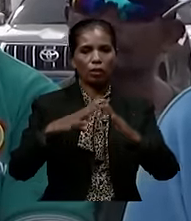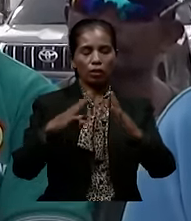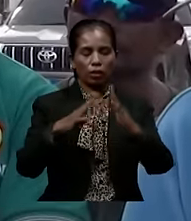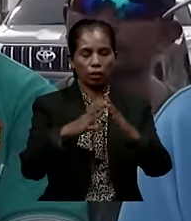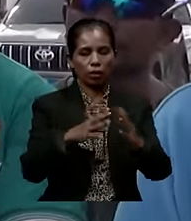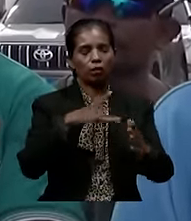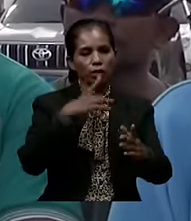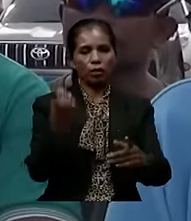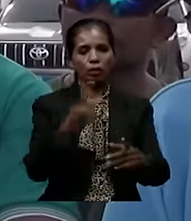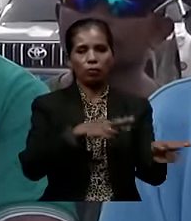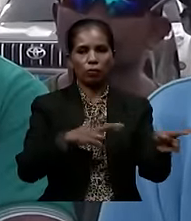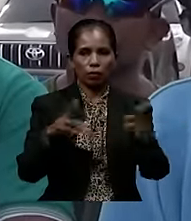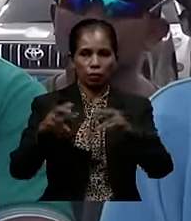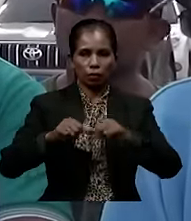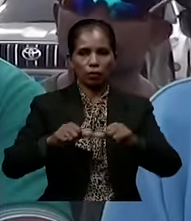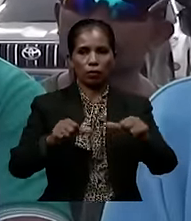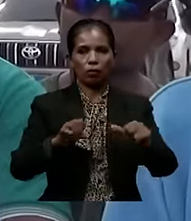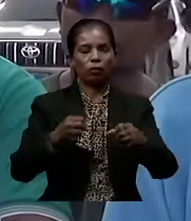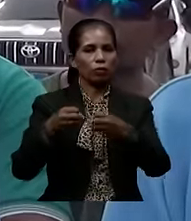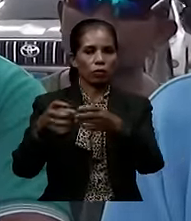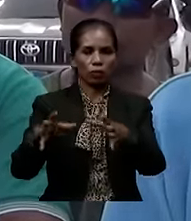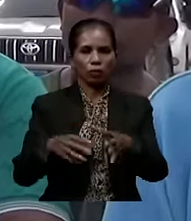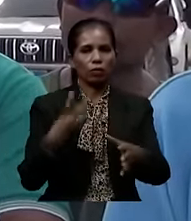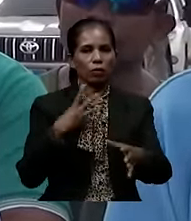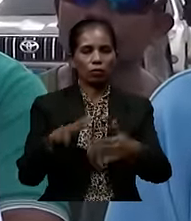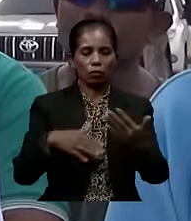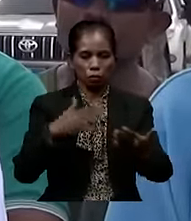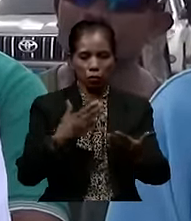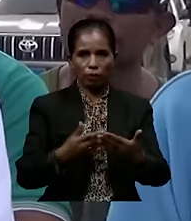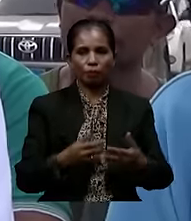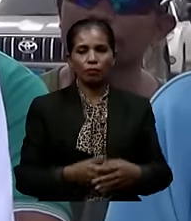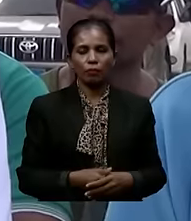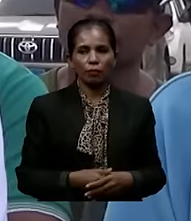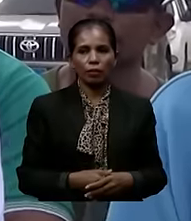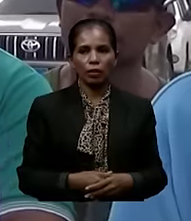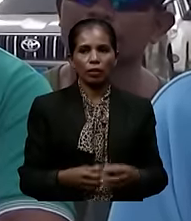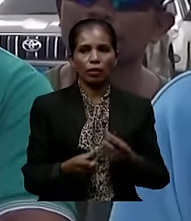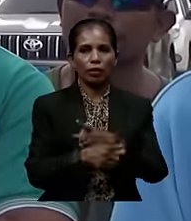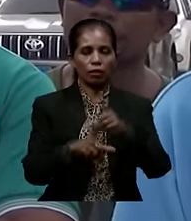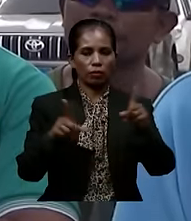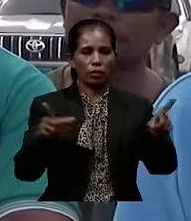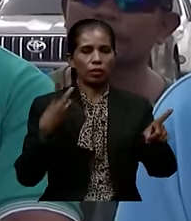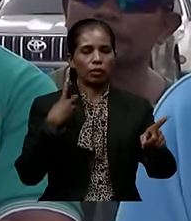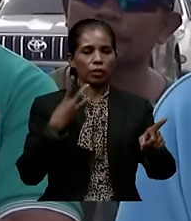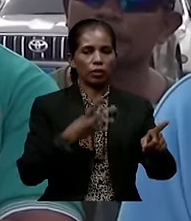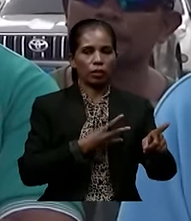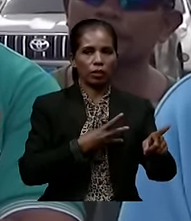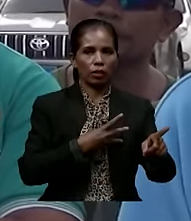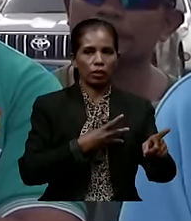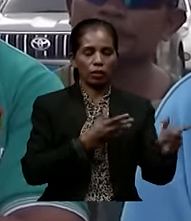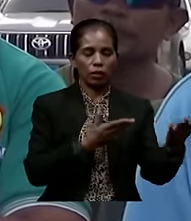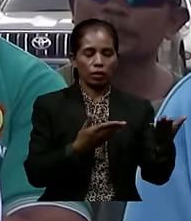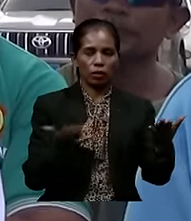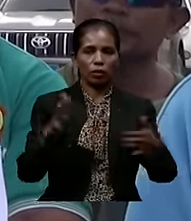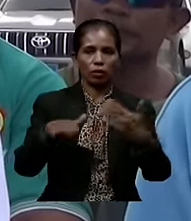pronto. Pronto. É o Sigba. Para então todo, é a liberdade para então lori tem produto